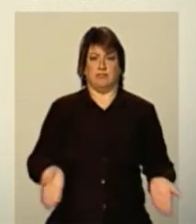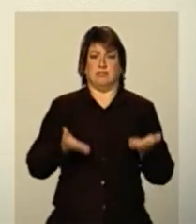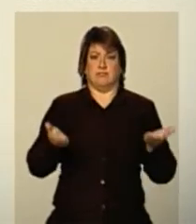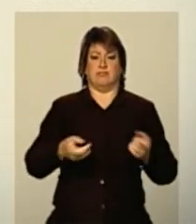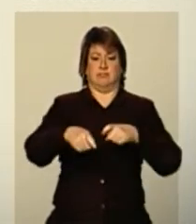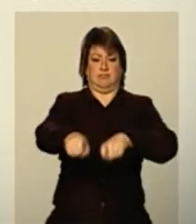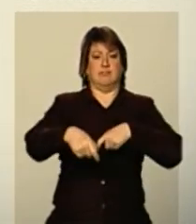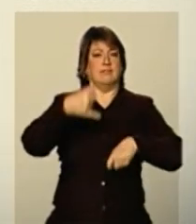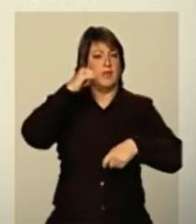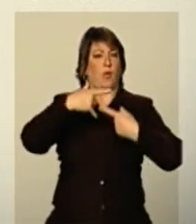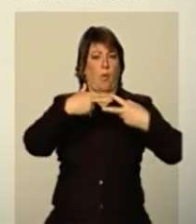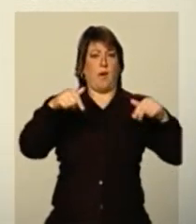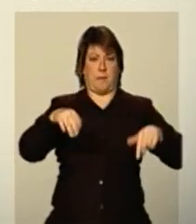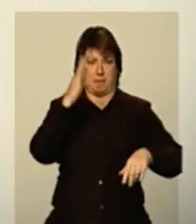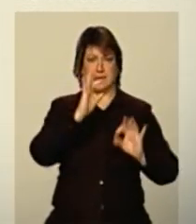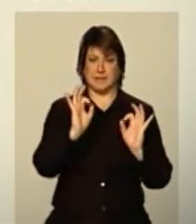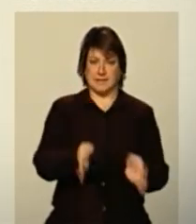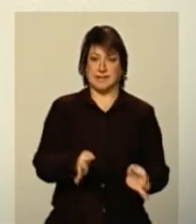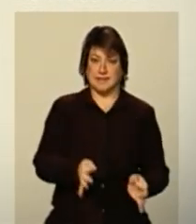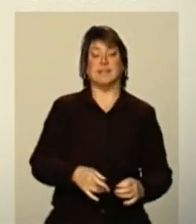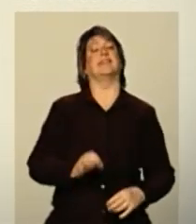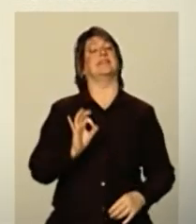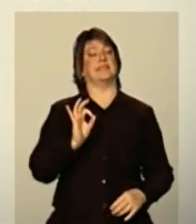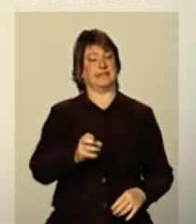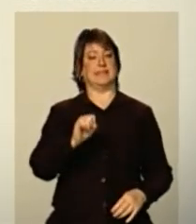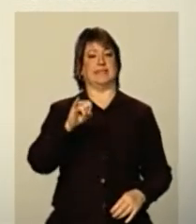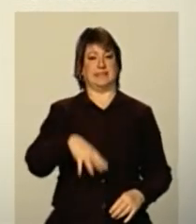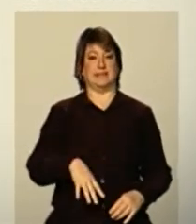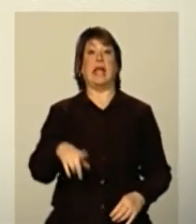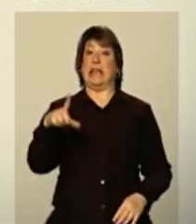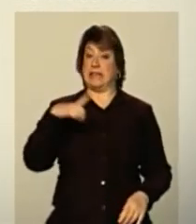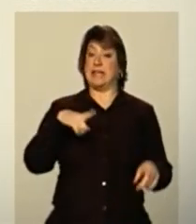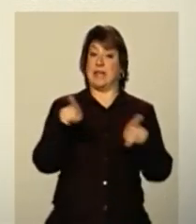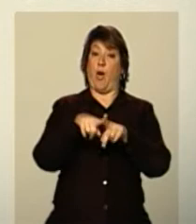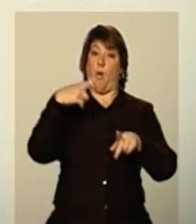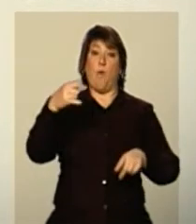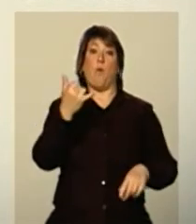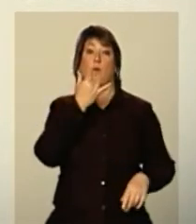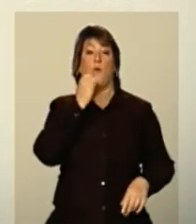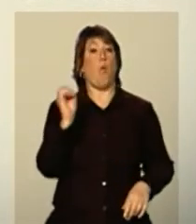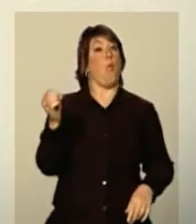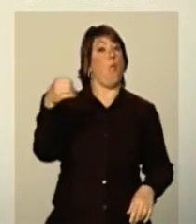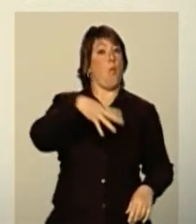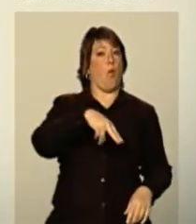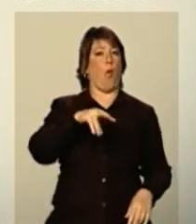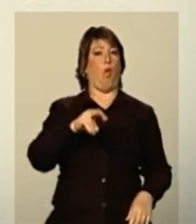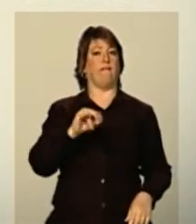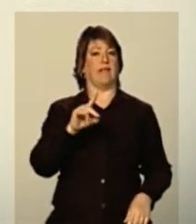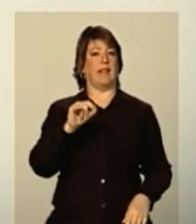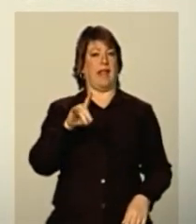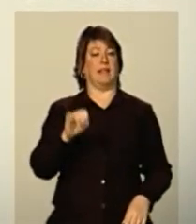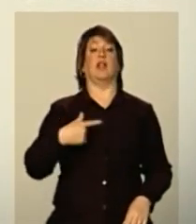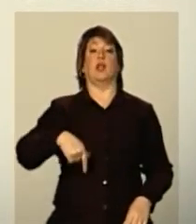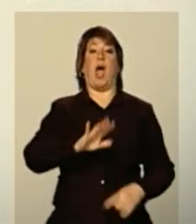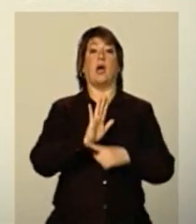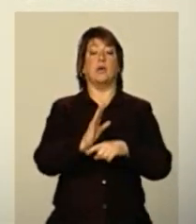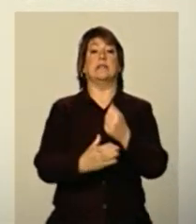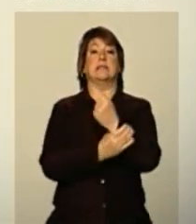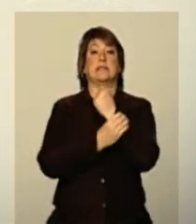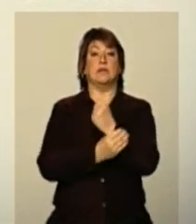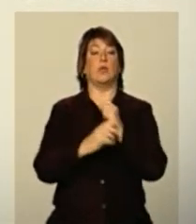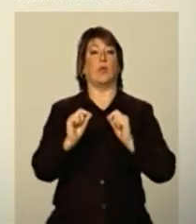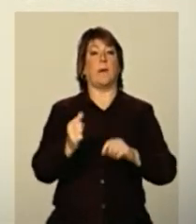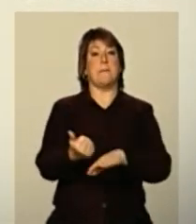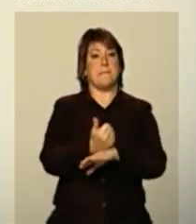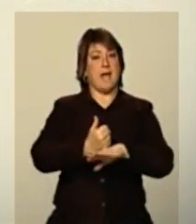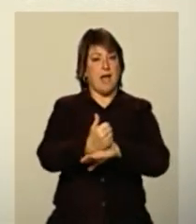mesmo? É sim, Luciano. E tem mais uma novidade importante neste plano. Nós melhoramos o seguro que é feito